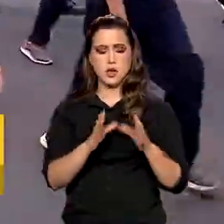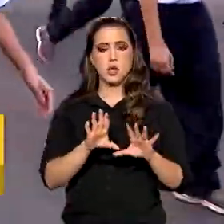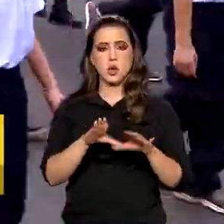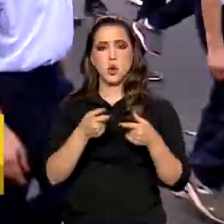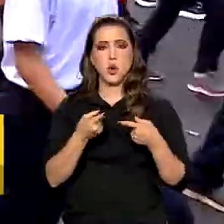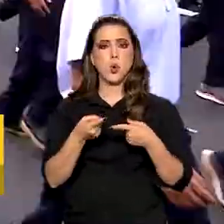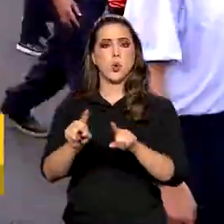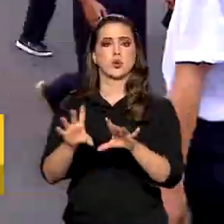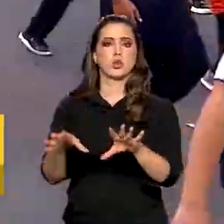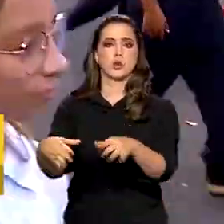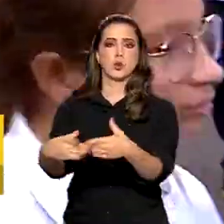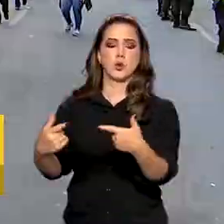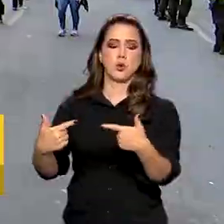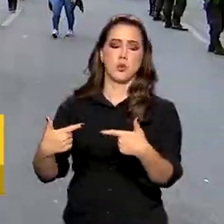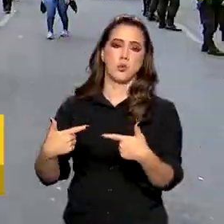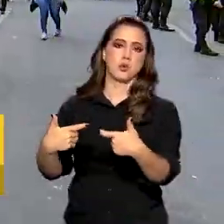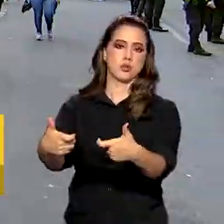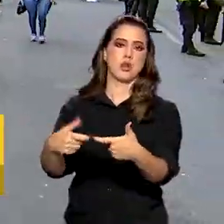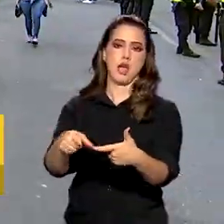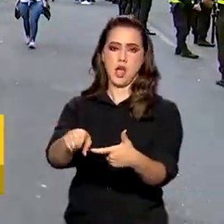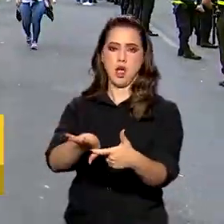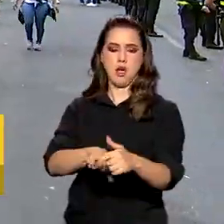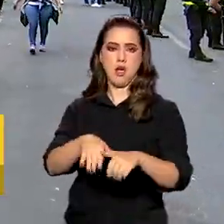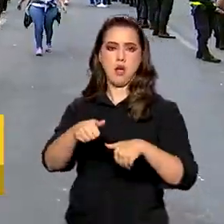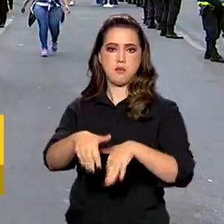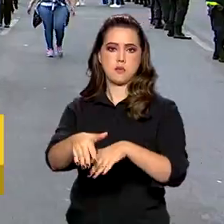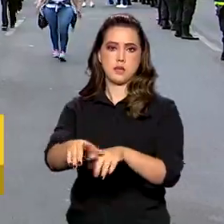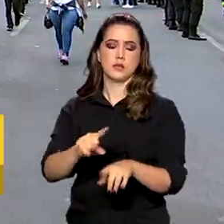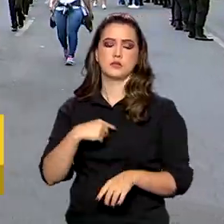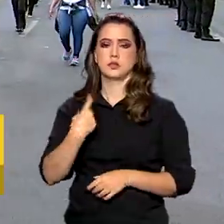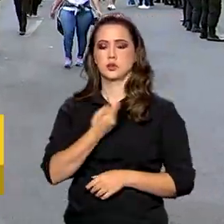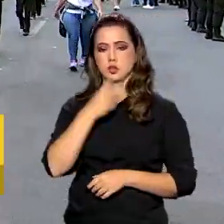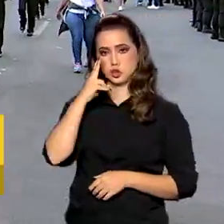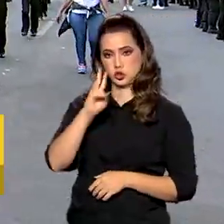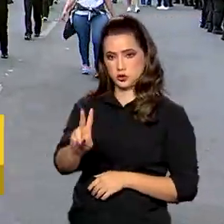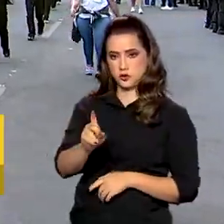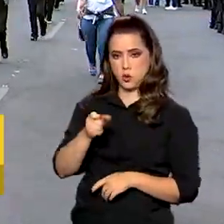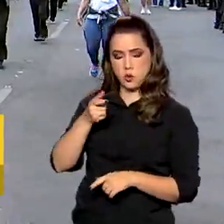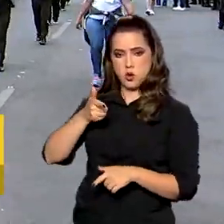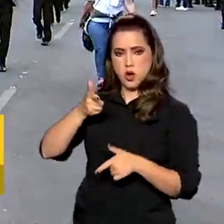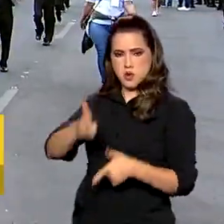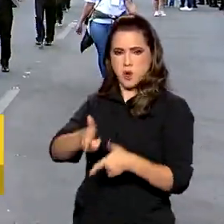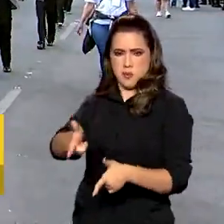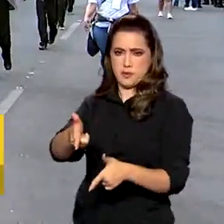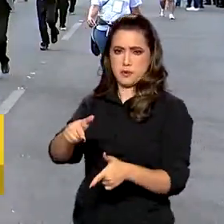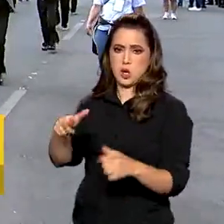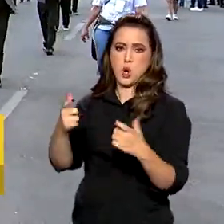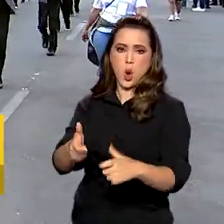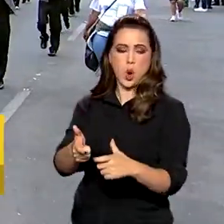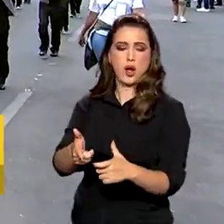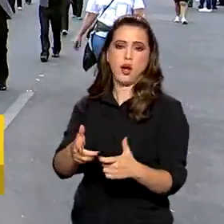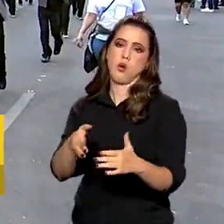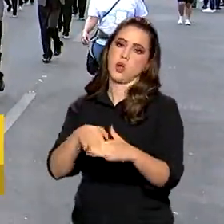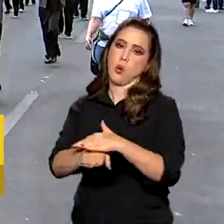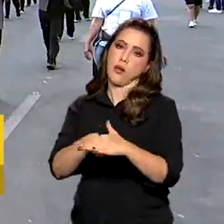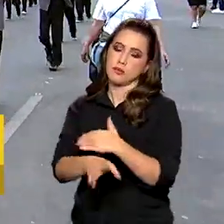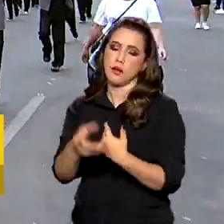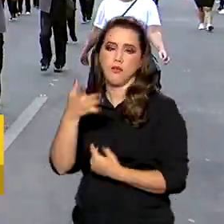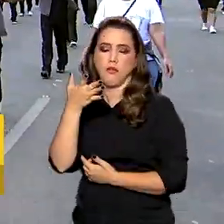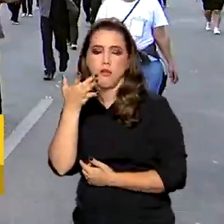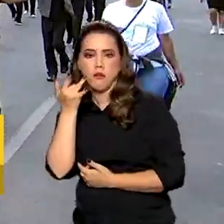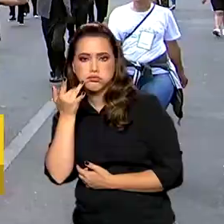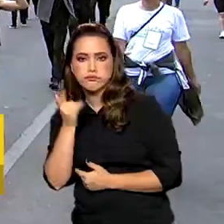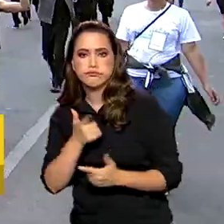militares, né? Então, tivemos ataques aí a viaturas, a depósitos de armamentos, né? A linhas de trem,